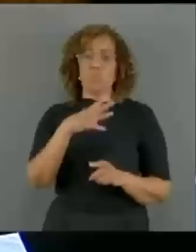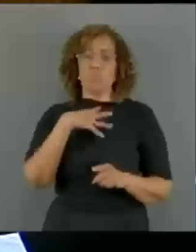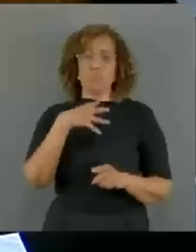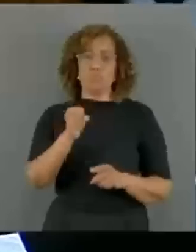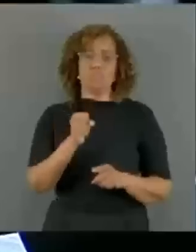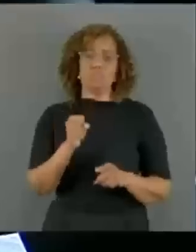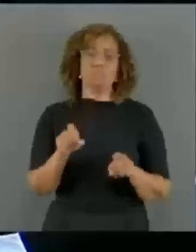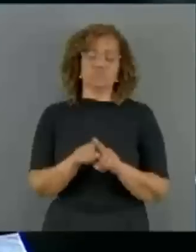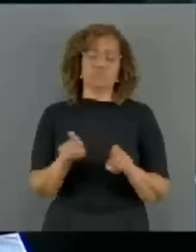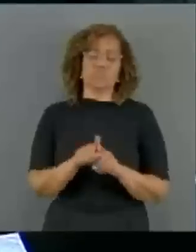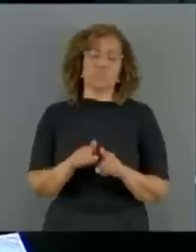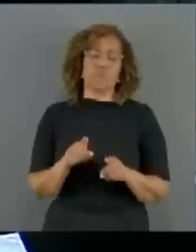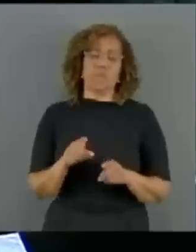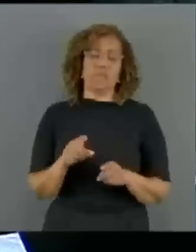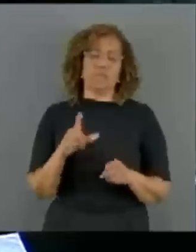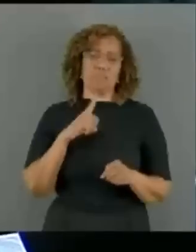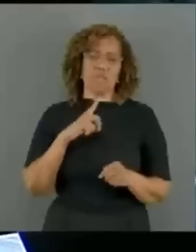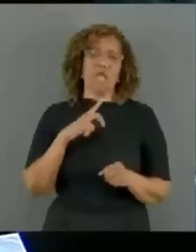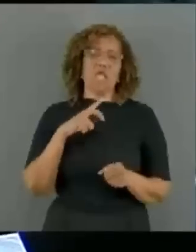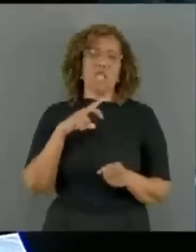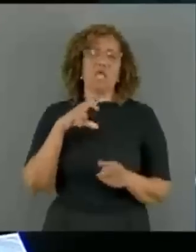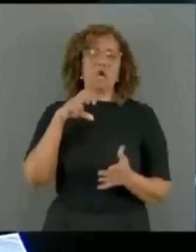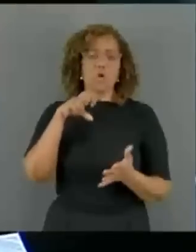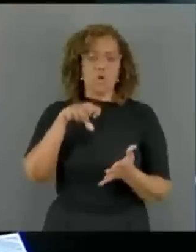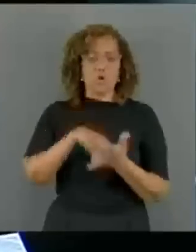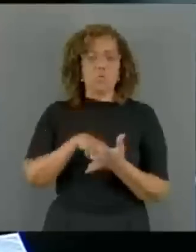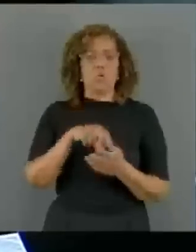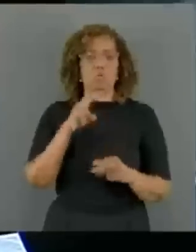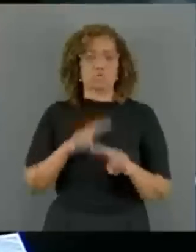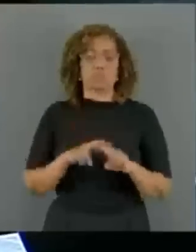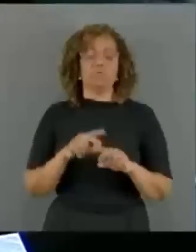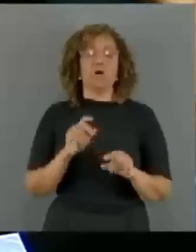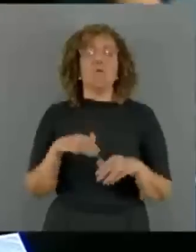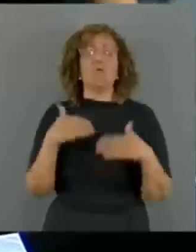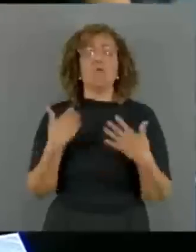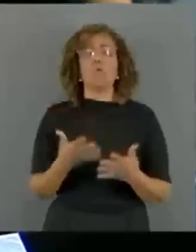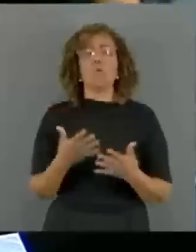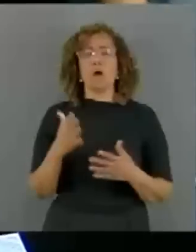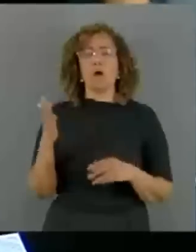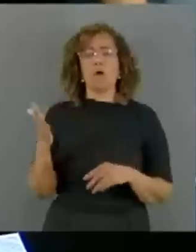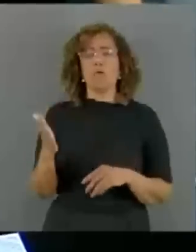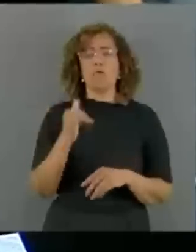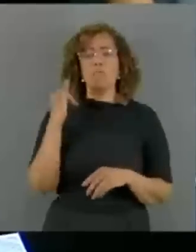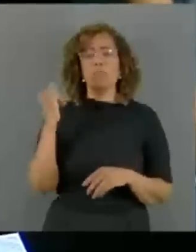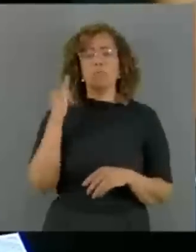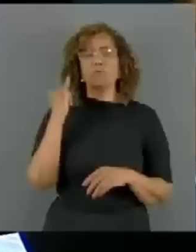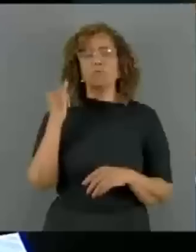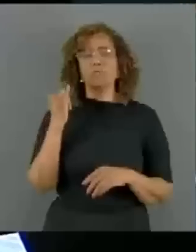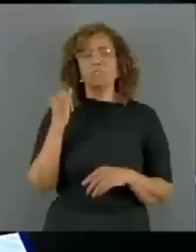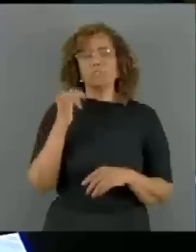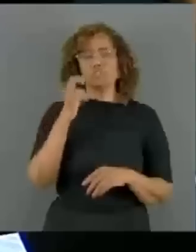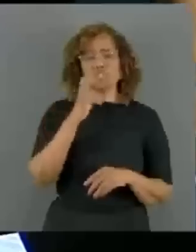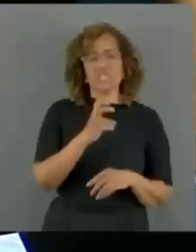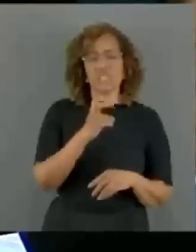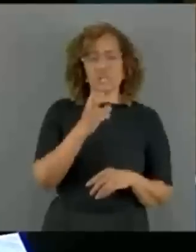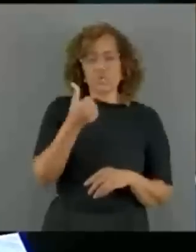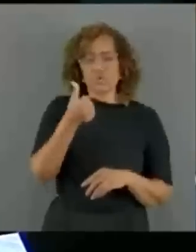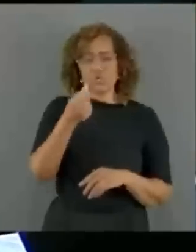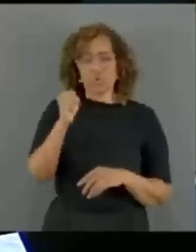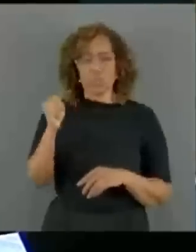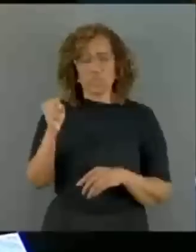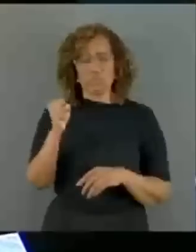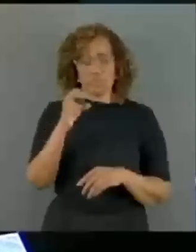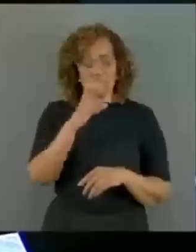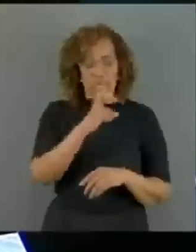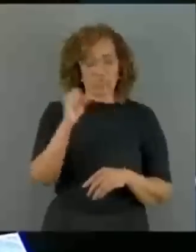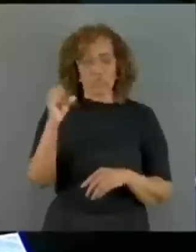ela é sagrada. Qual o valor de uma pessoa que fica preso 580 dias ilegalmente?